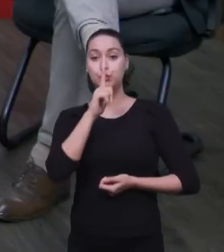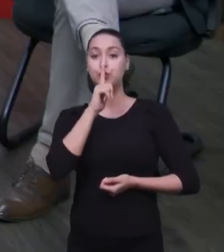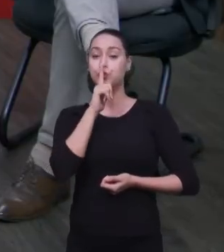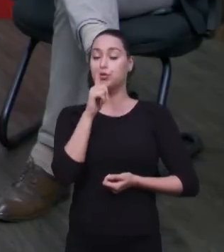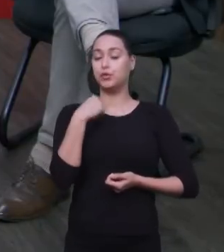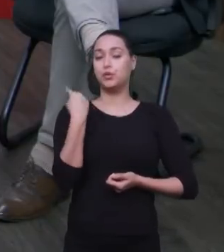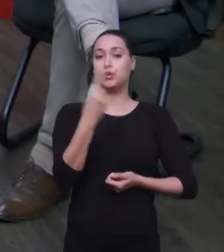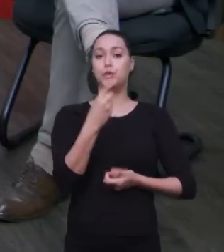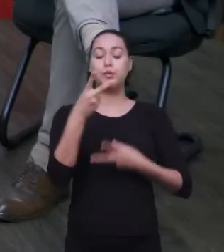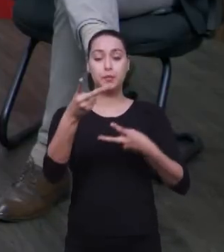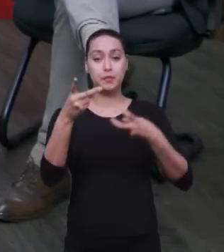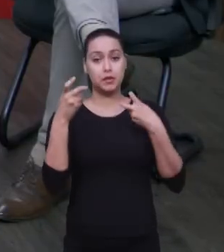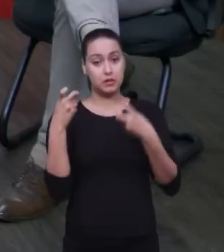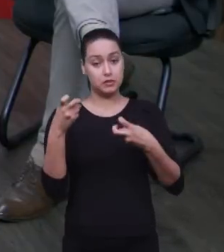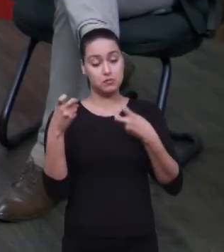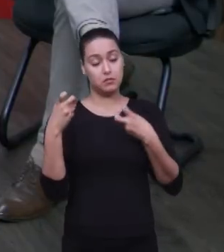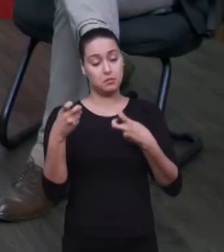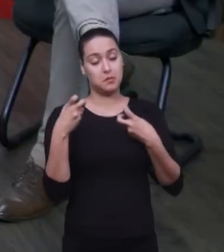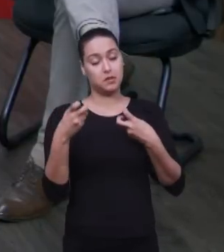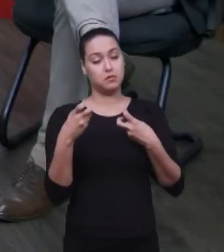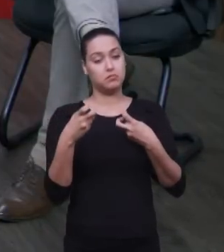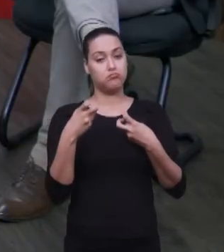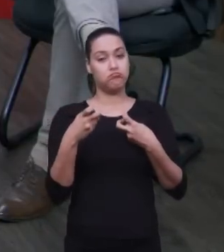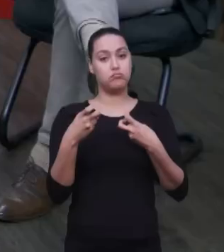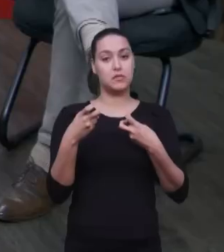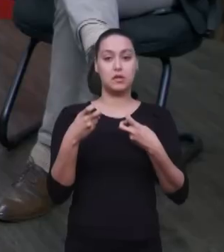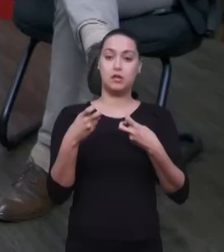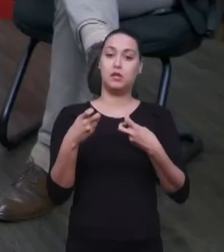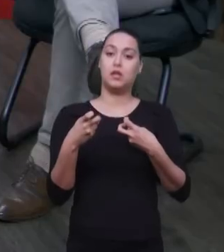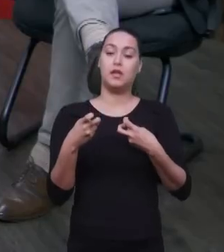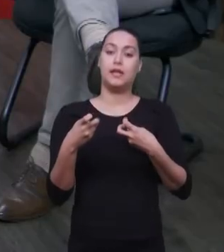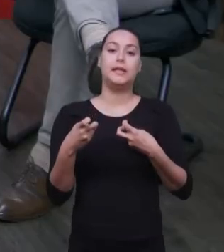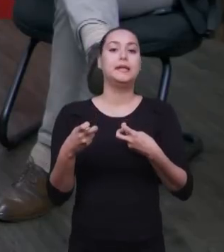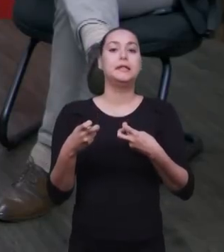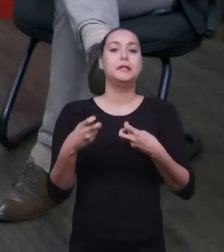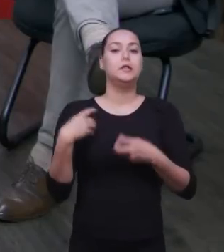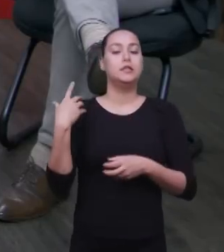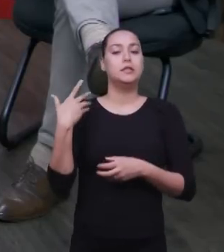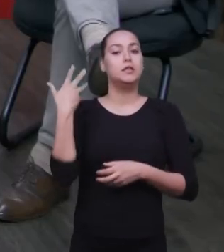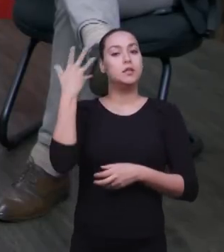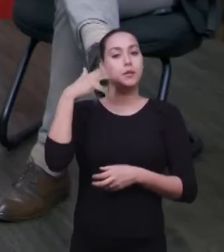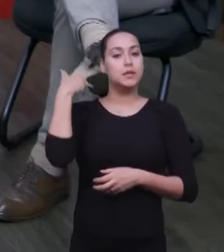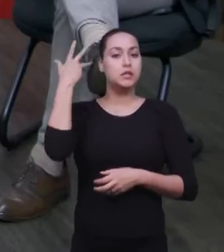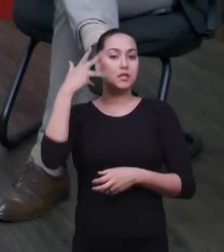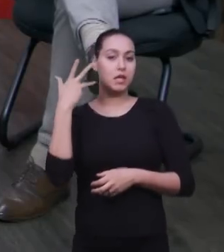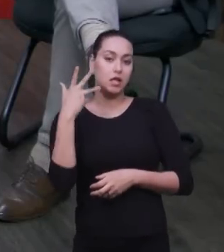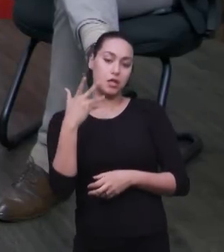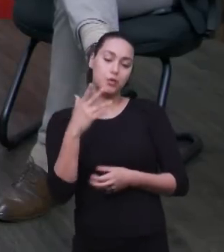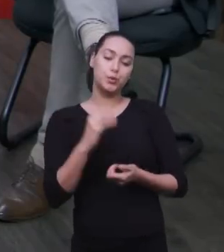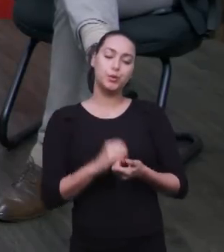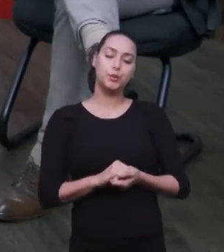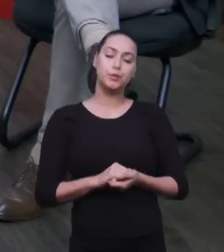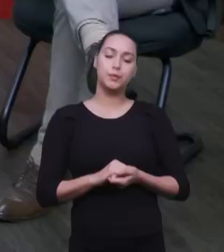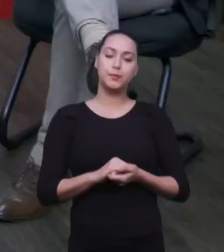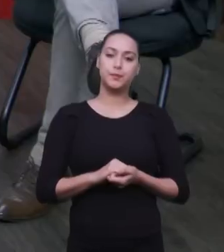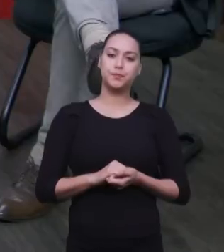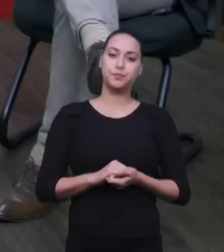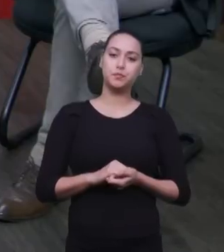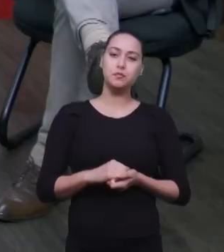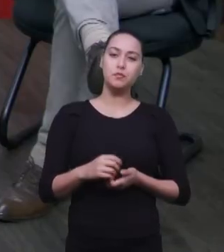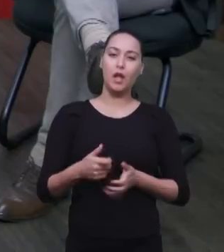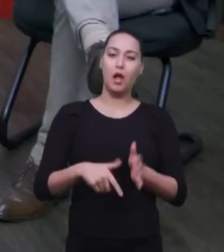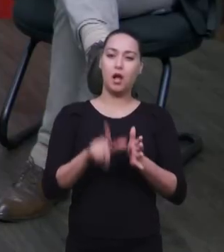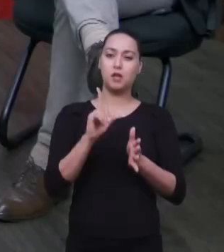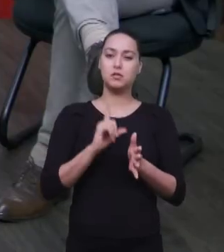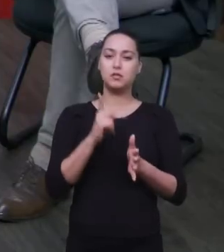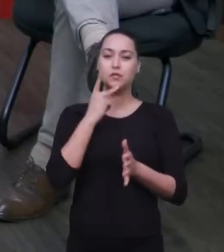gente percebe nessas abordagens que são feitas é que eu falei antes